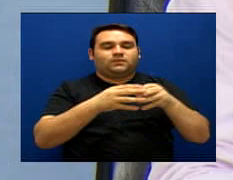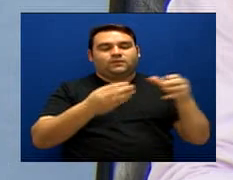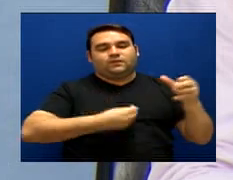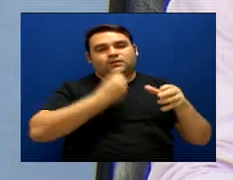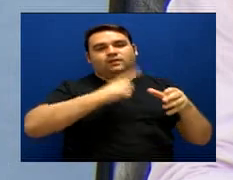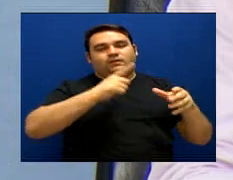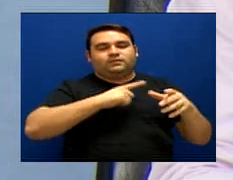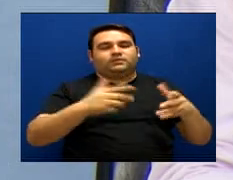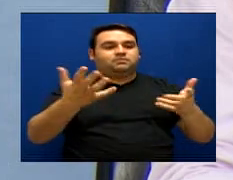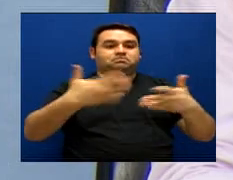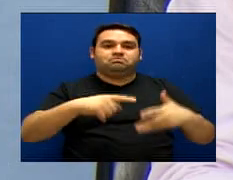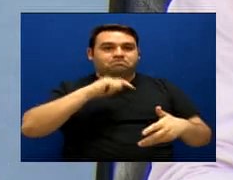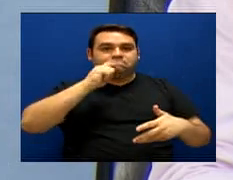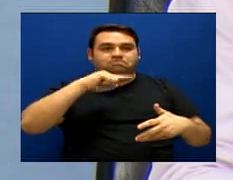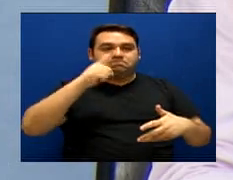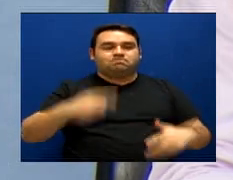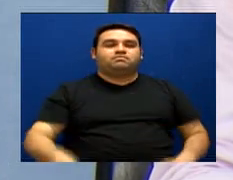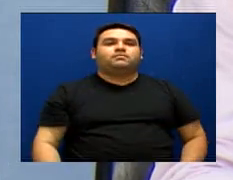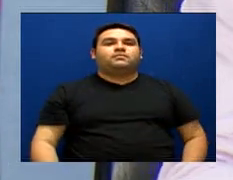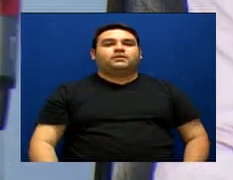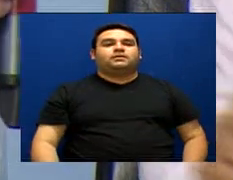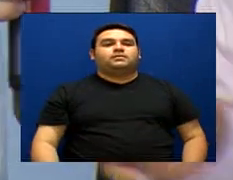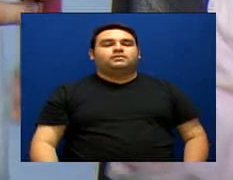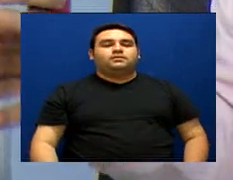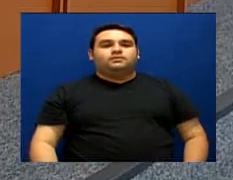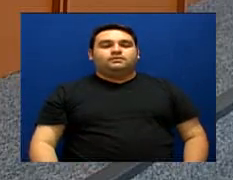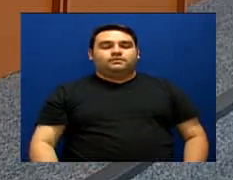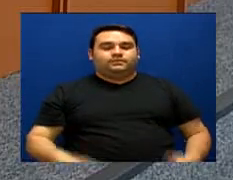vir também. Muito obrigado.